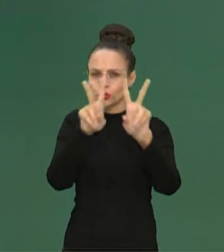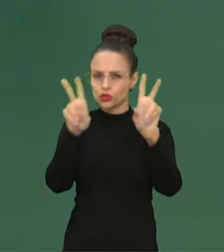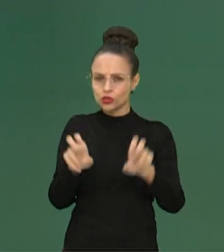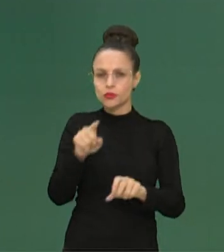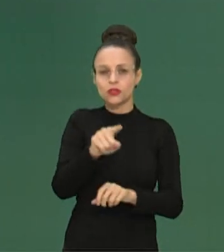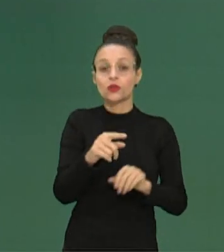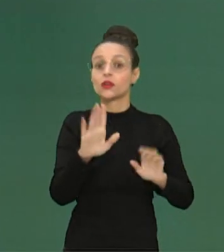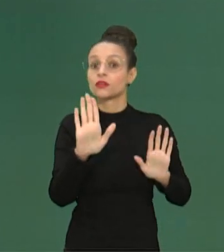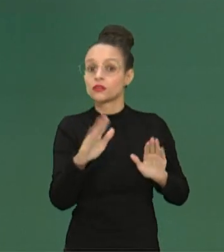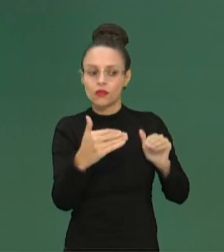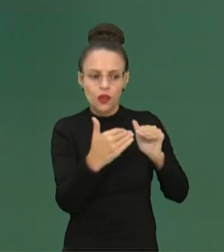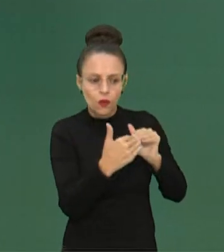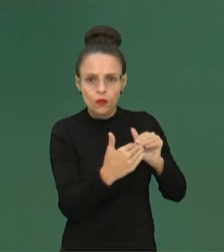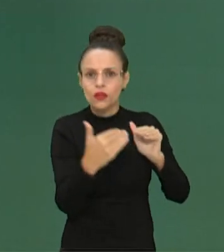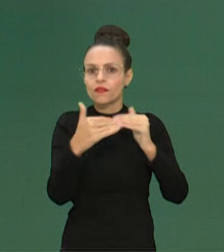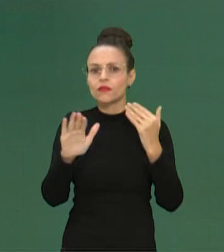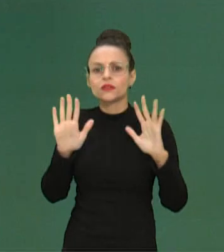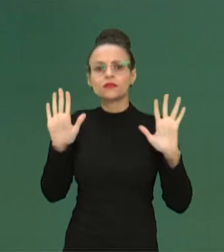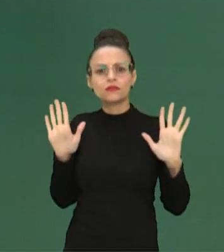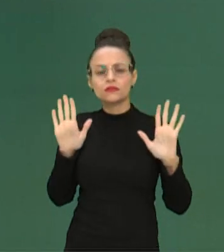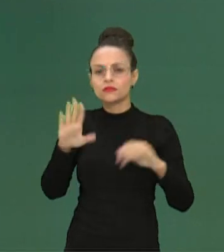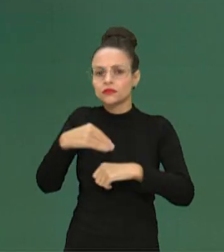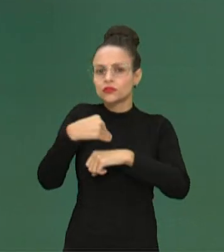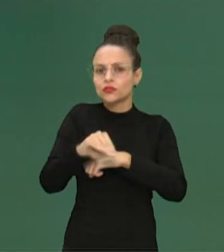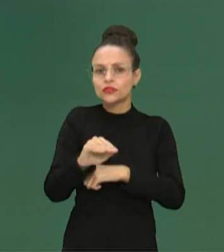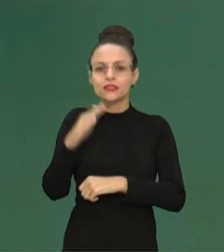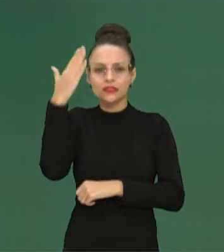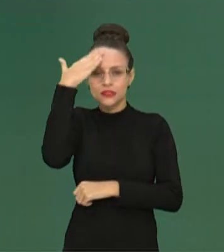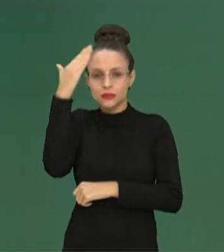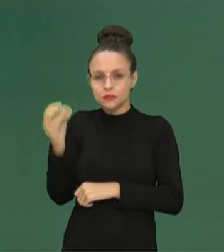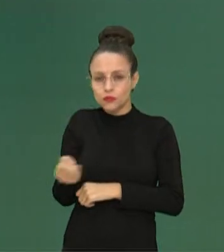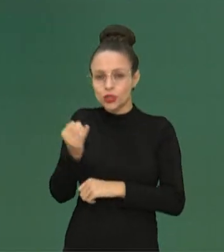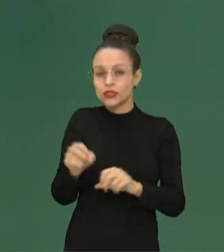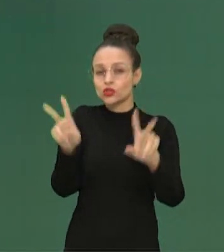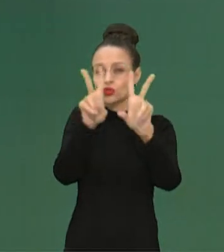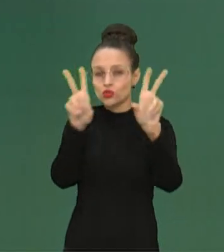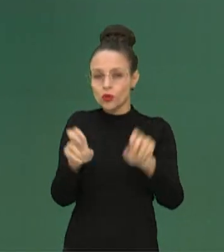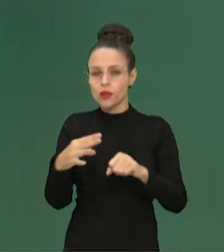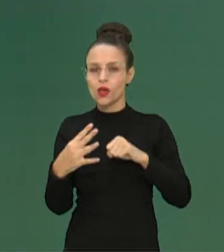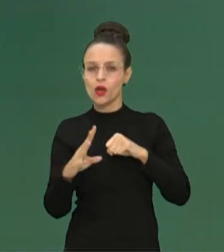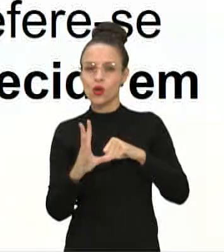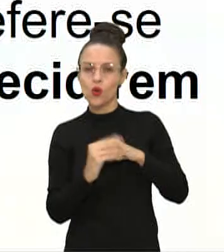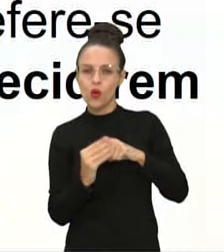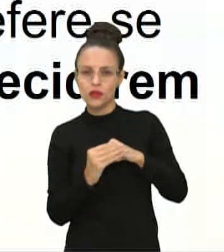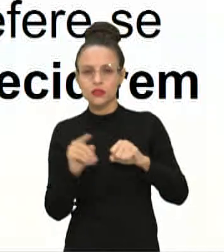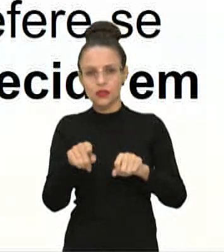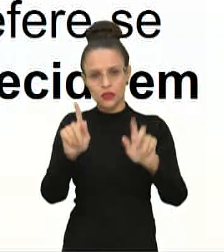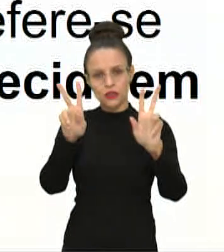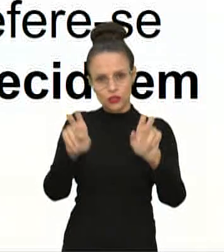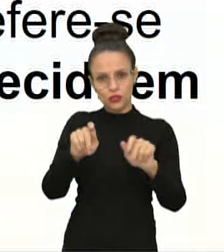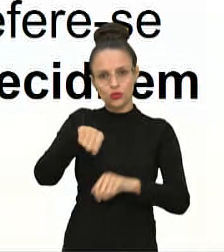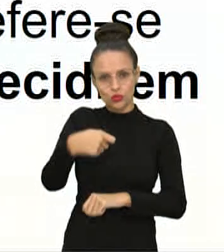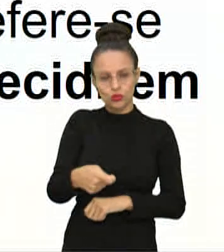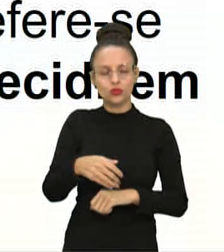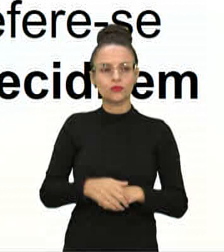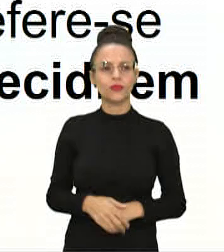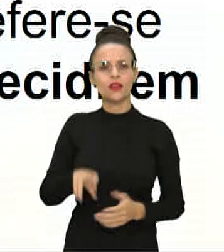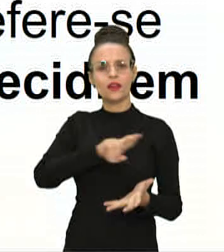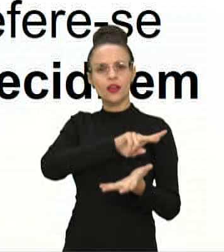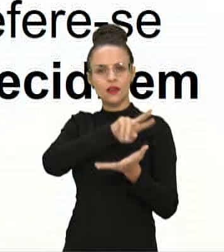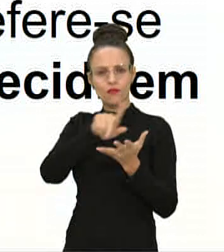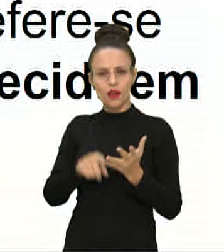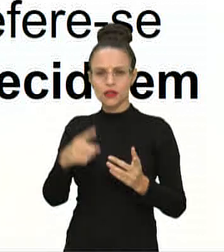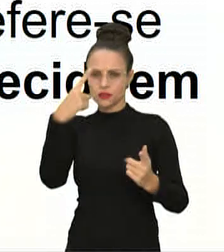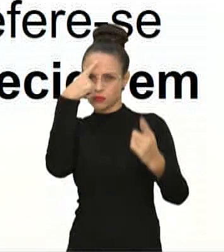ser contra ou de ser a favor, só saiba sobre. Vamos lá, várias ideias podem